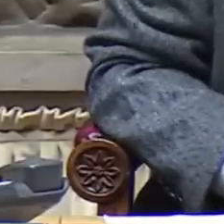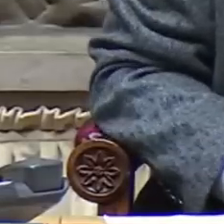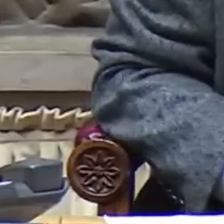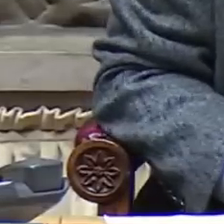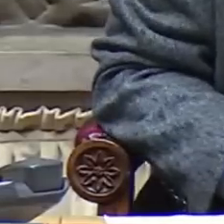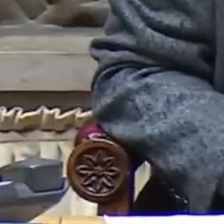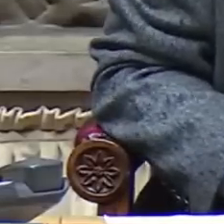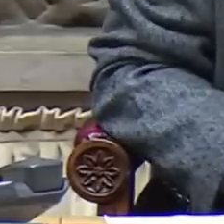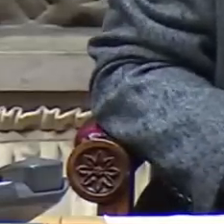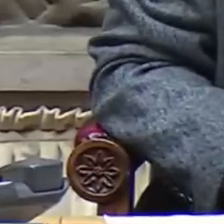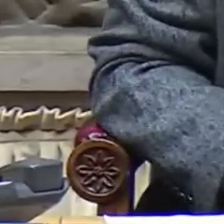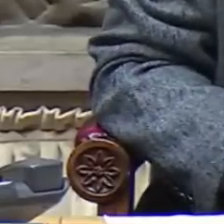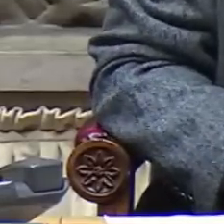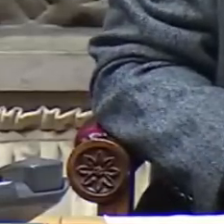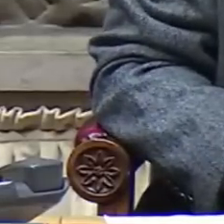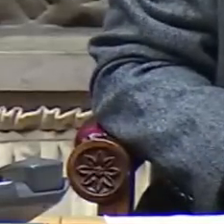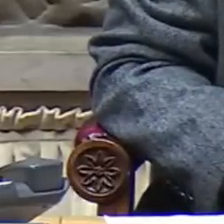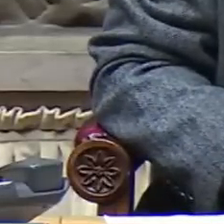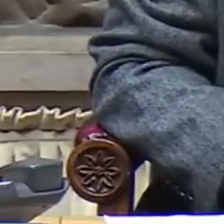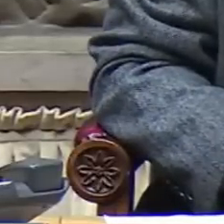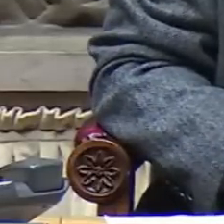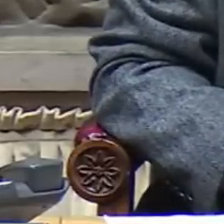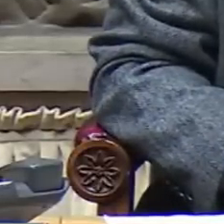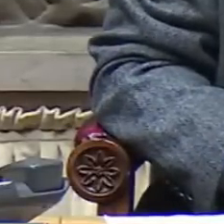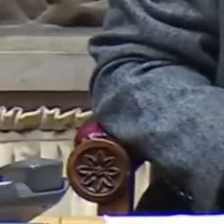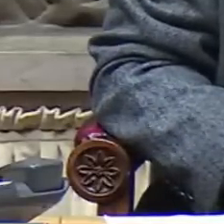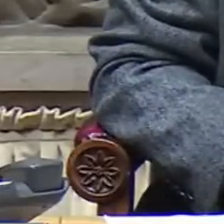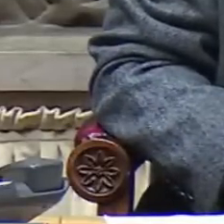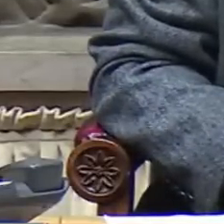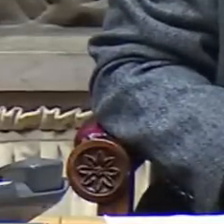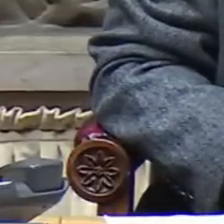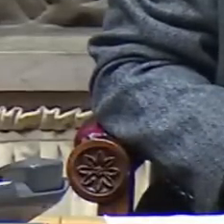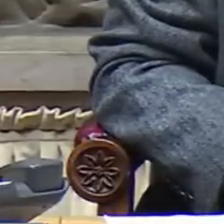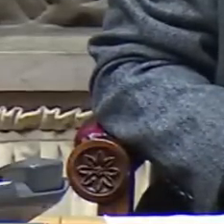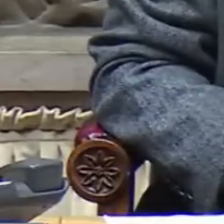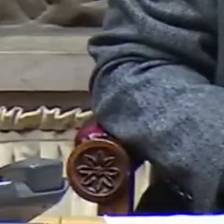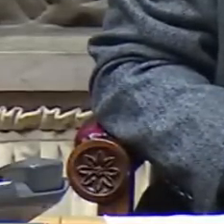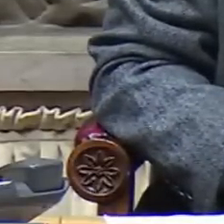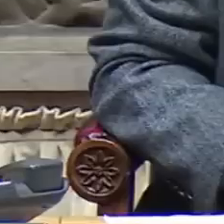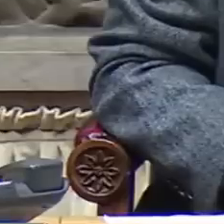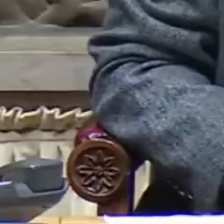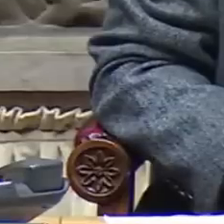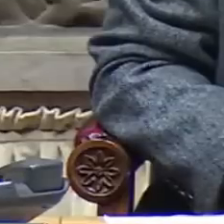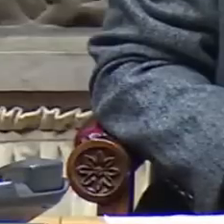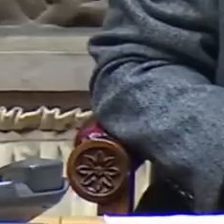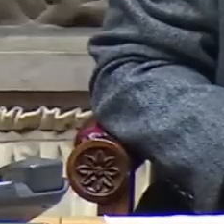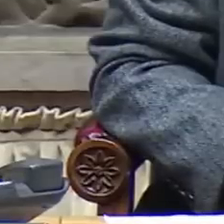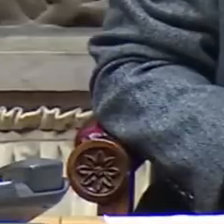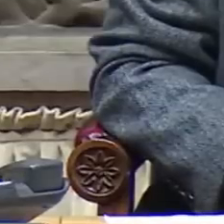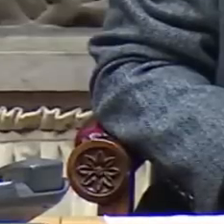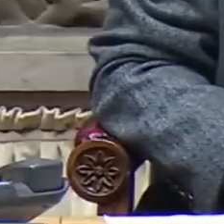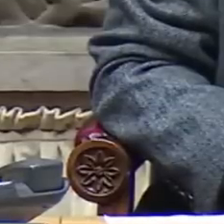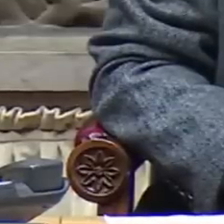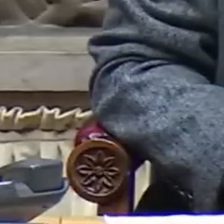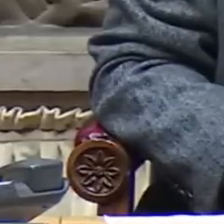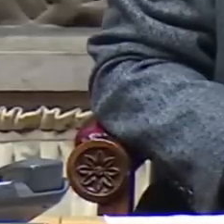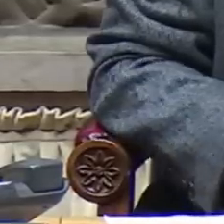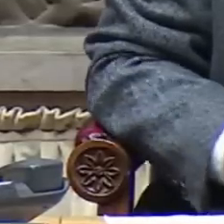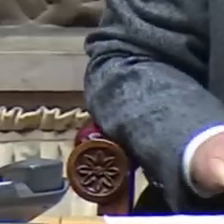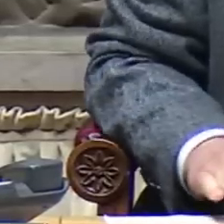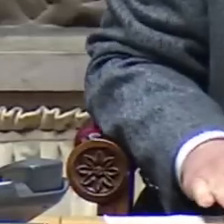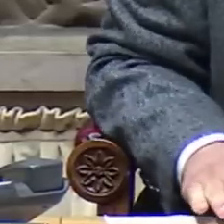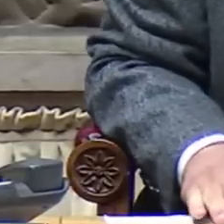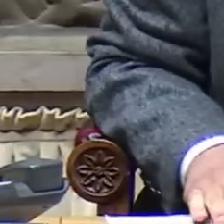que deixa a sexta comissão em anexo com a quinta do projeto é 465 do pano que